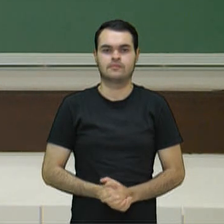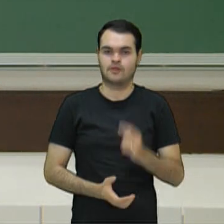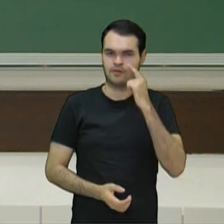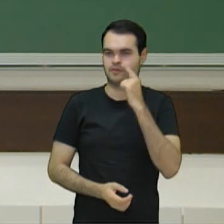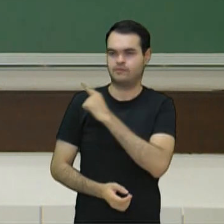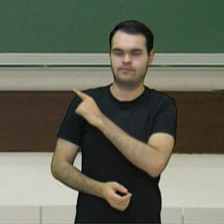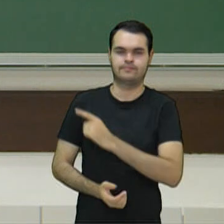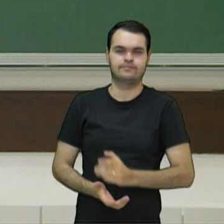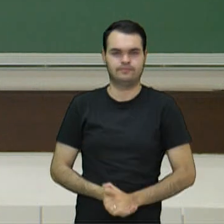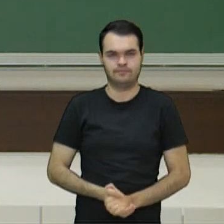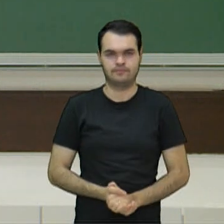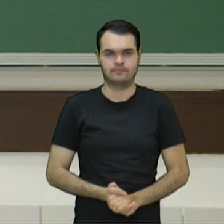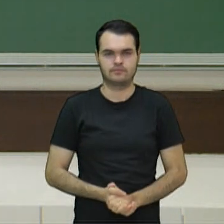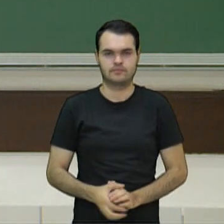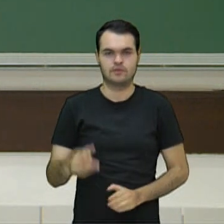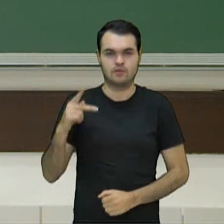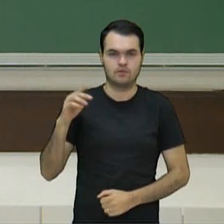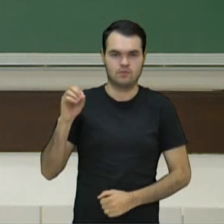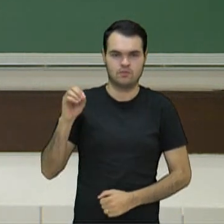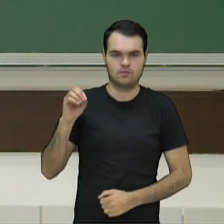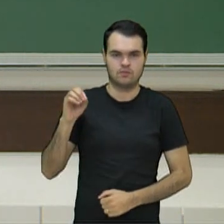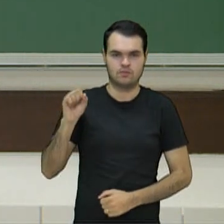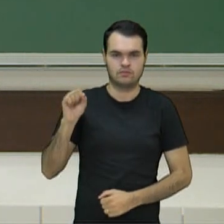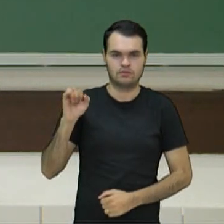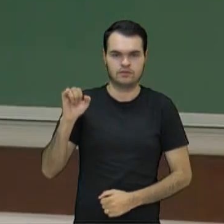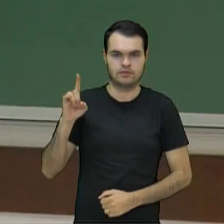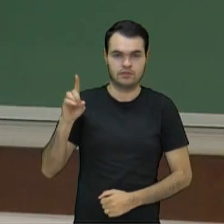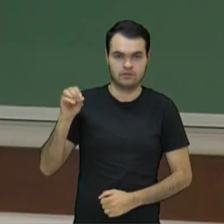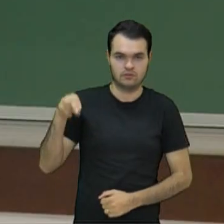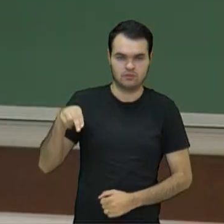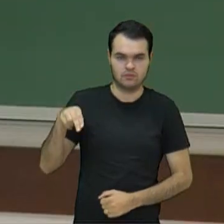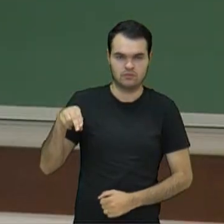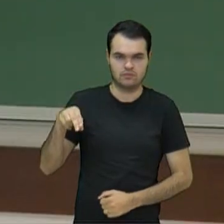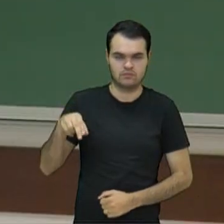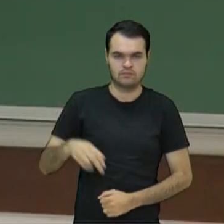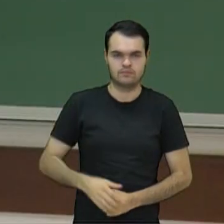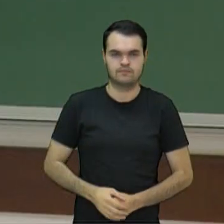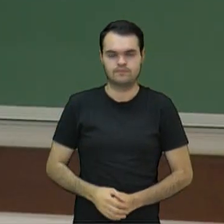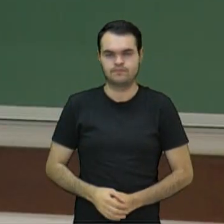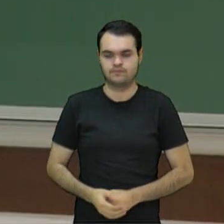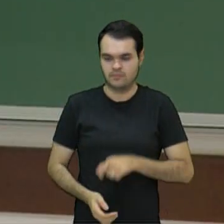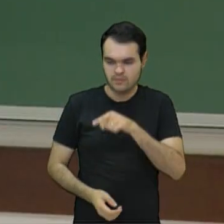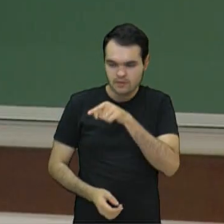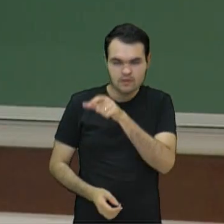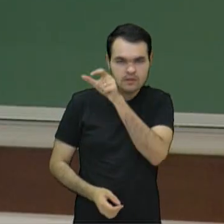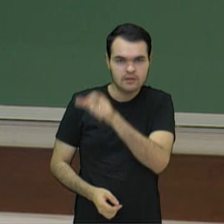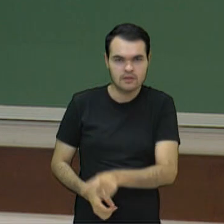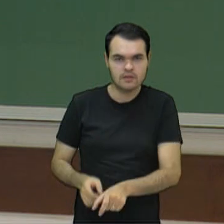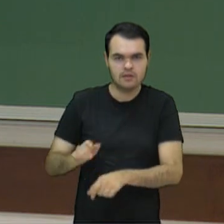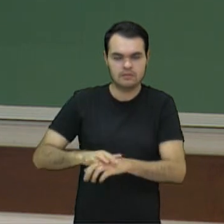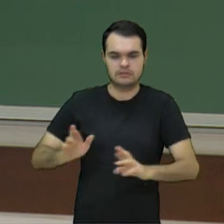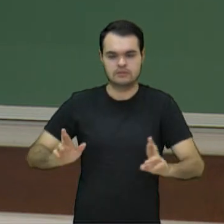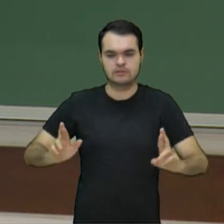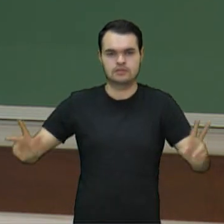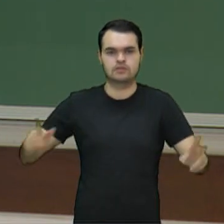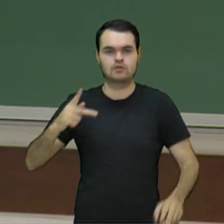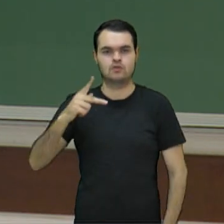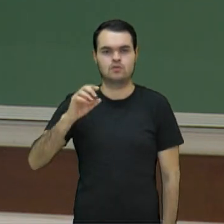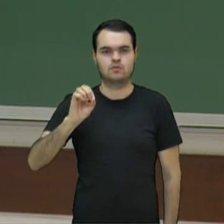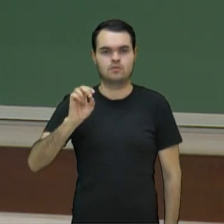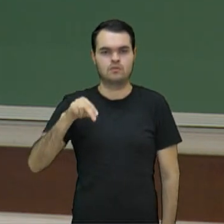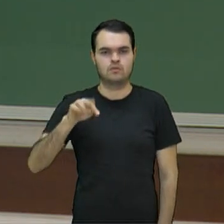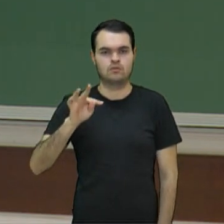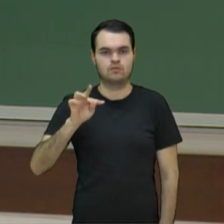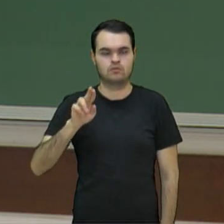Olha lá, pessoal. Então, Poseidon, distinguished from Pontus. Ele se distingue, ele se diferencia de